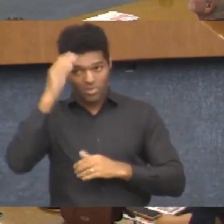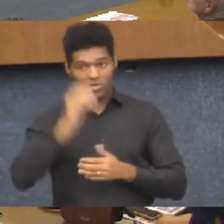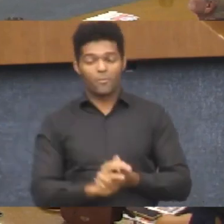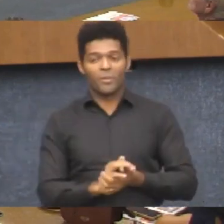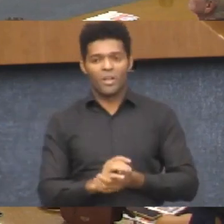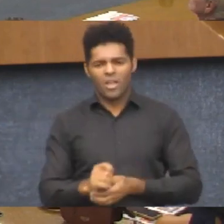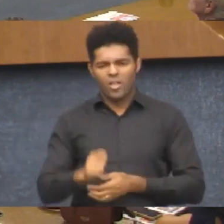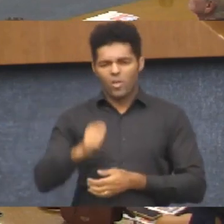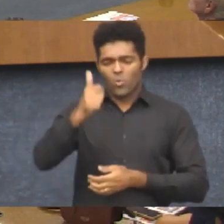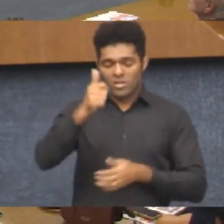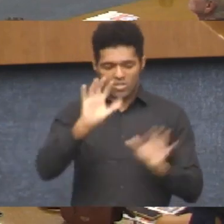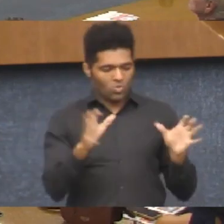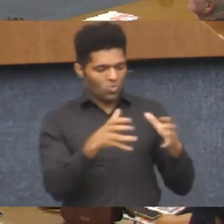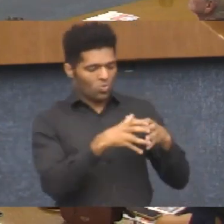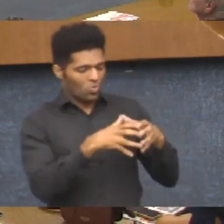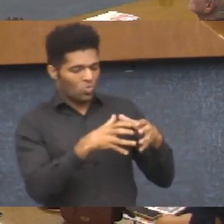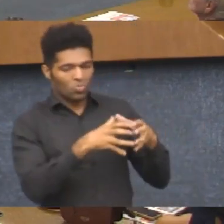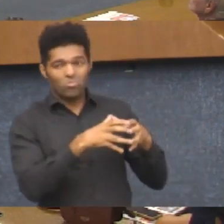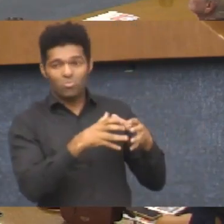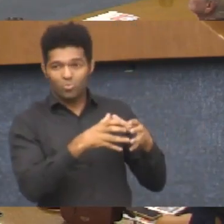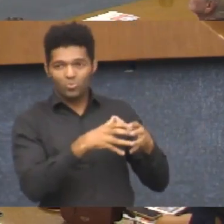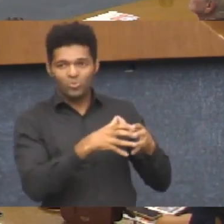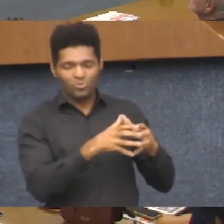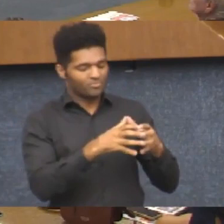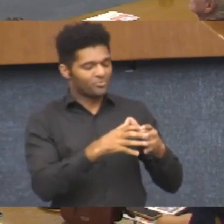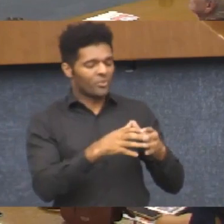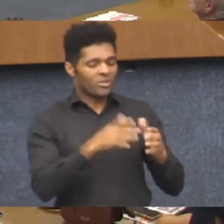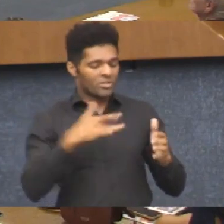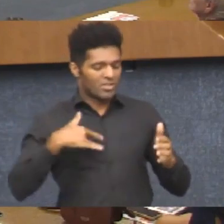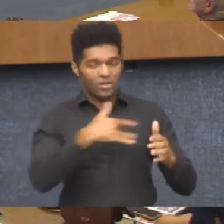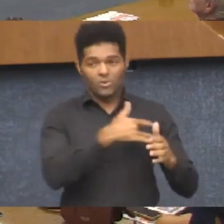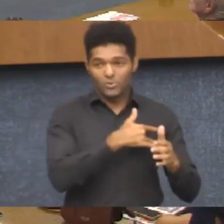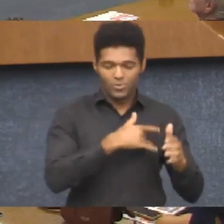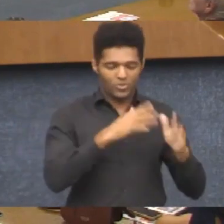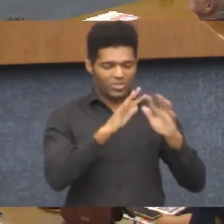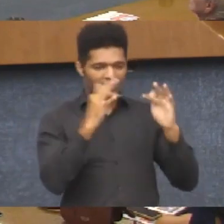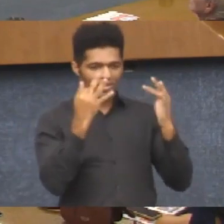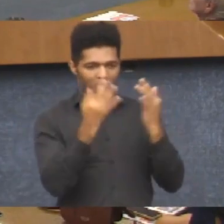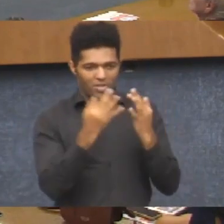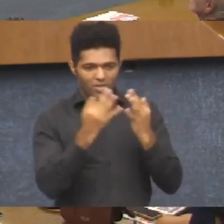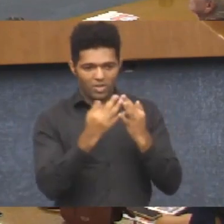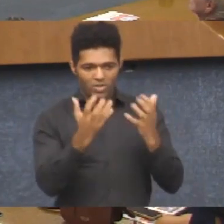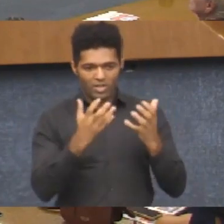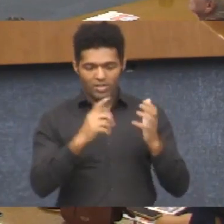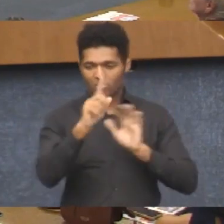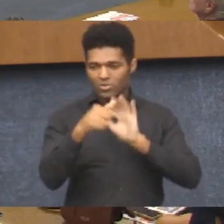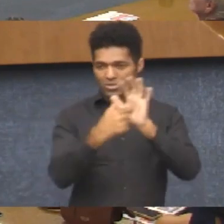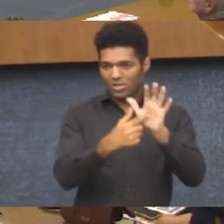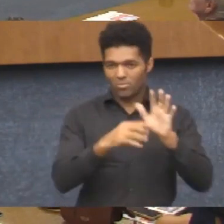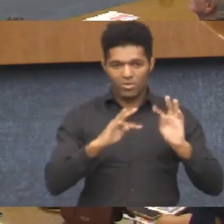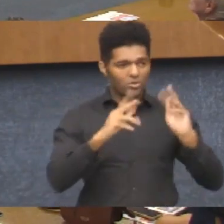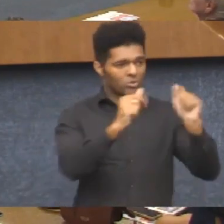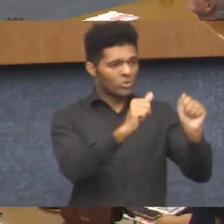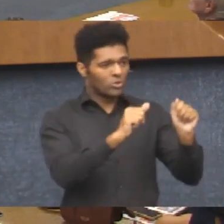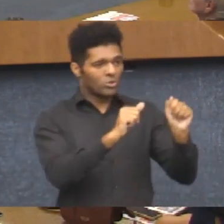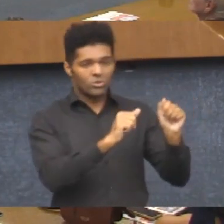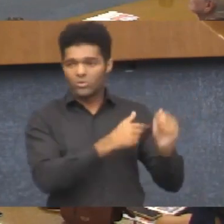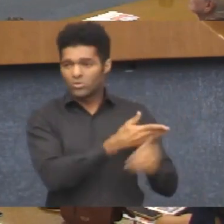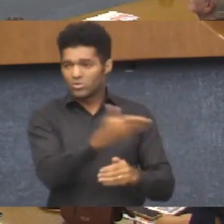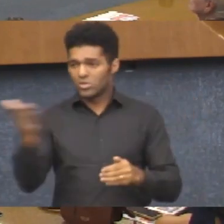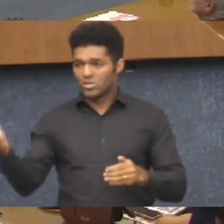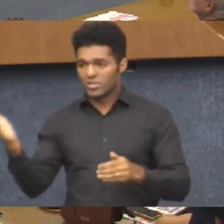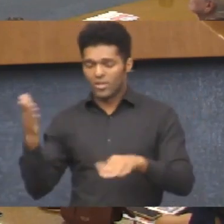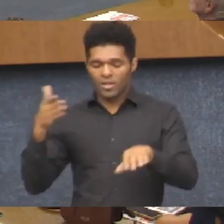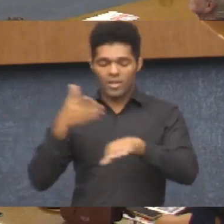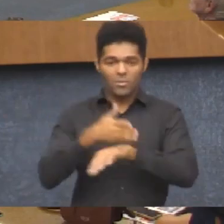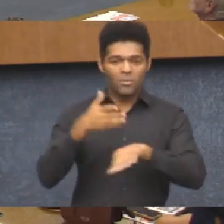dizer, é quase que como se fosse uma equipe de saúde da família em luta, viu, gente? Nosso mandato aqui na Câmara. Eu queria até mostrar para vocês, cadê o faz parte